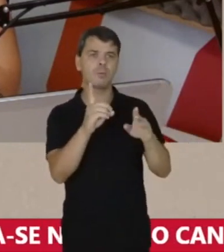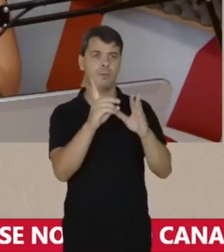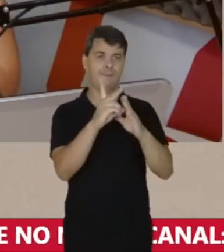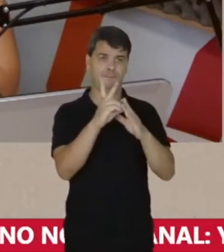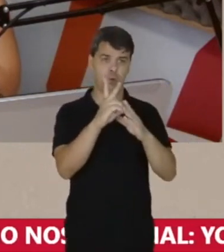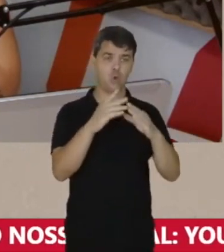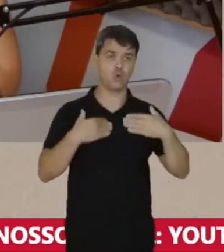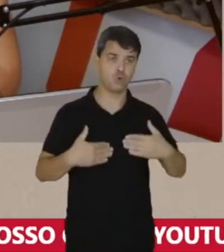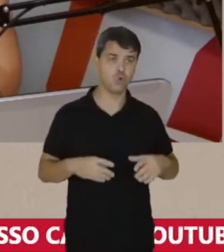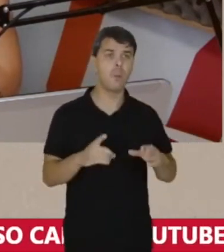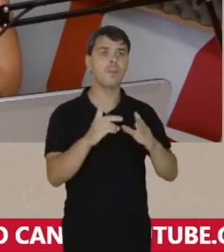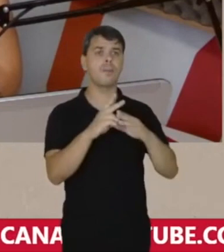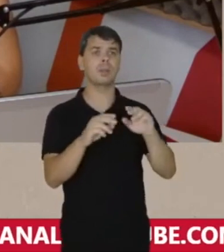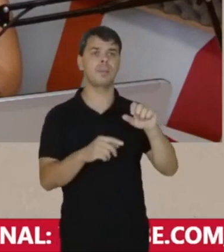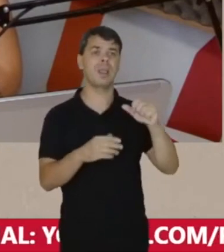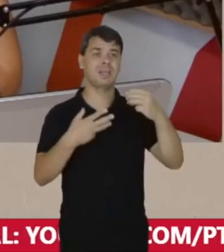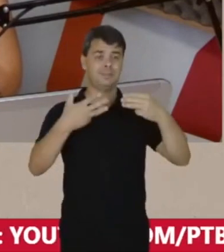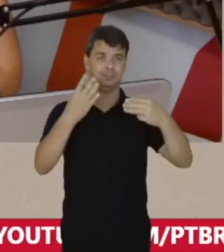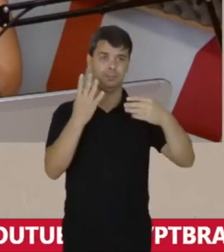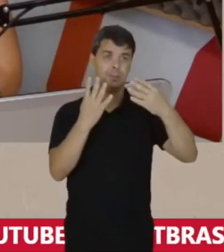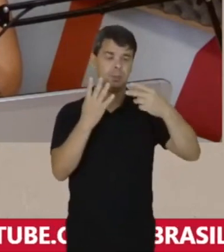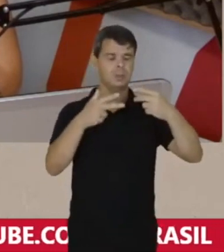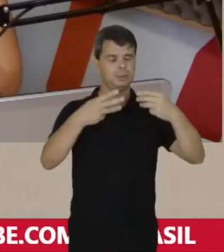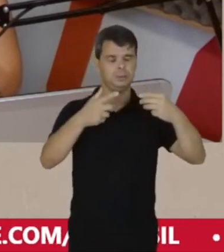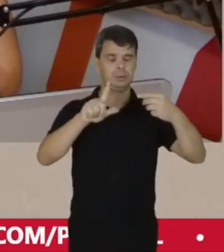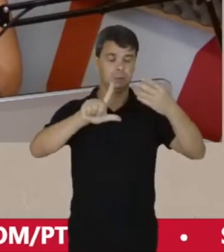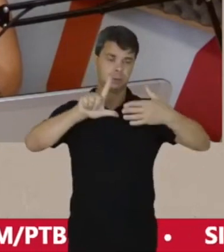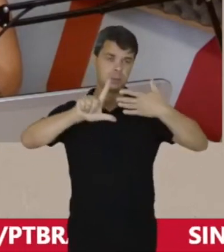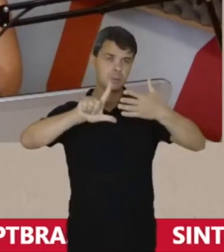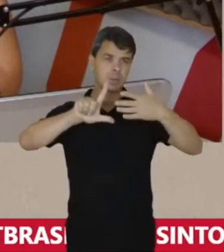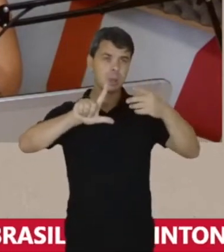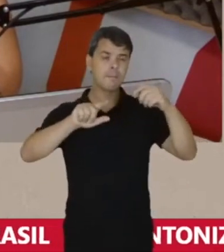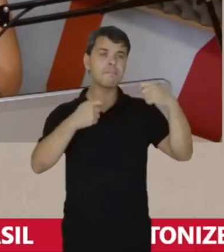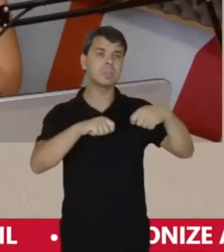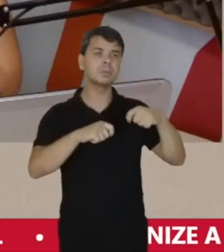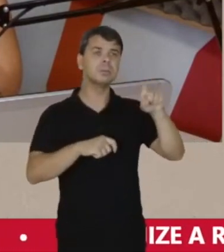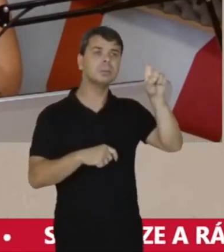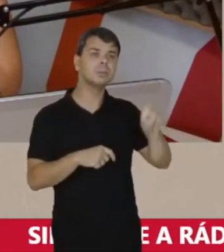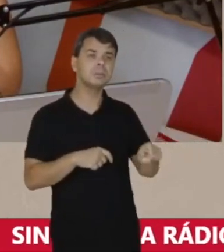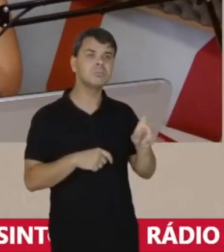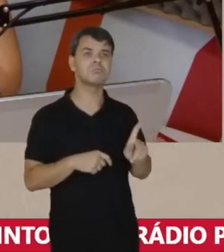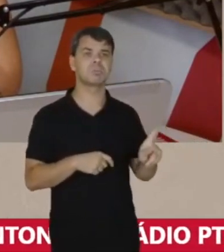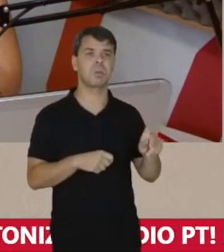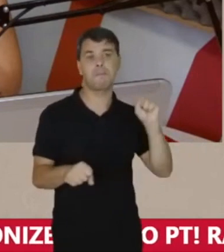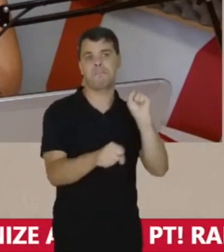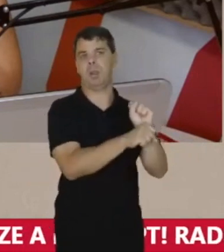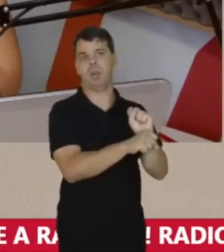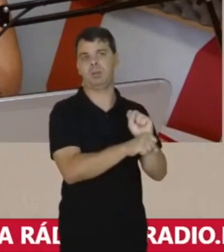das mulheres, da população LGBTQI+, como corpos que precisam ser